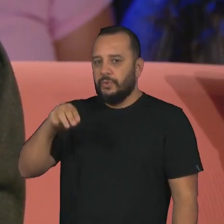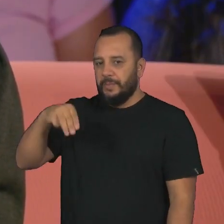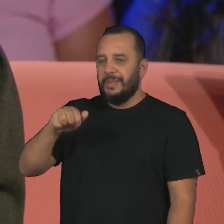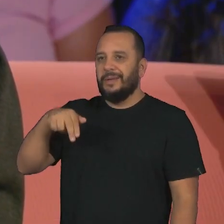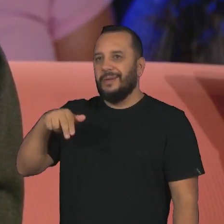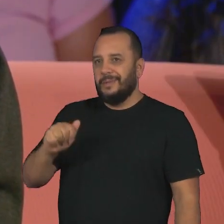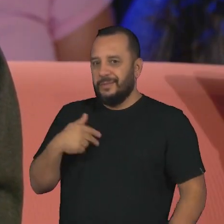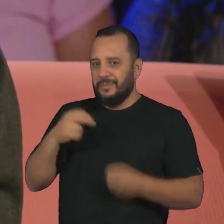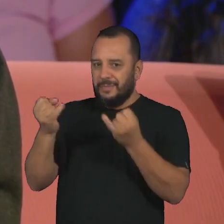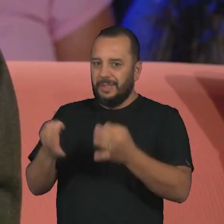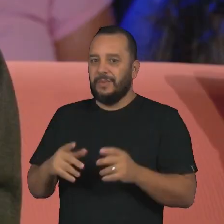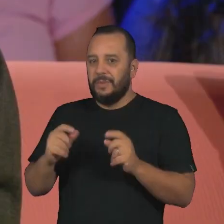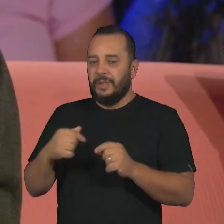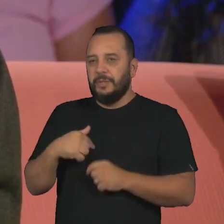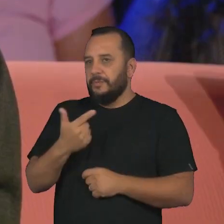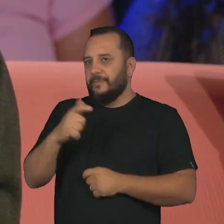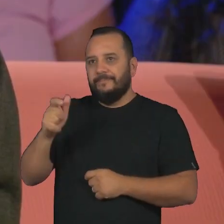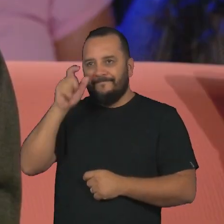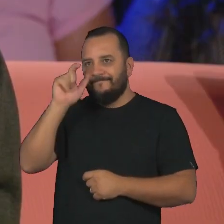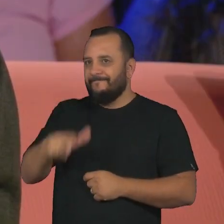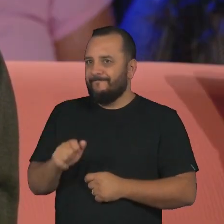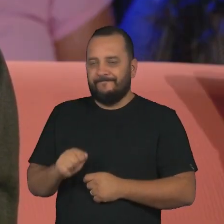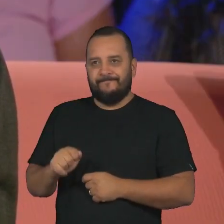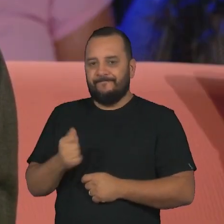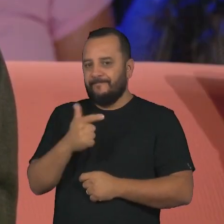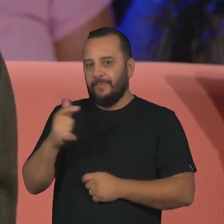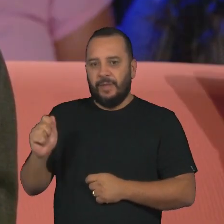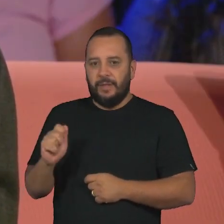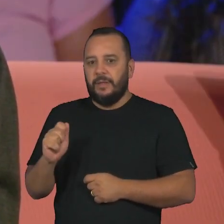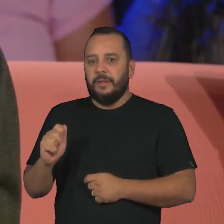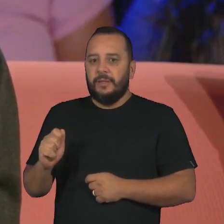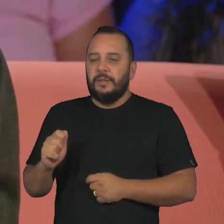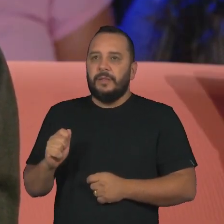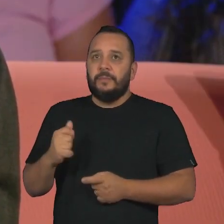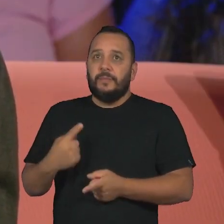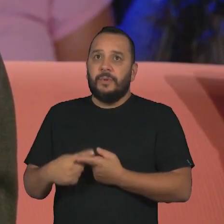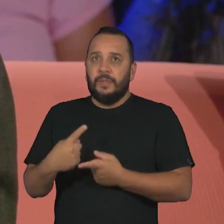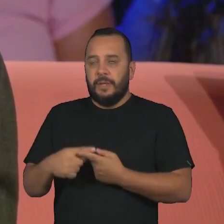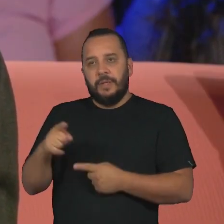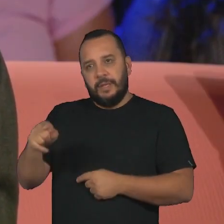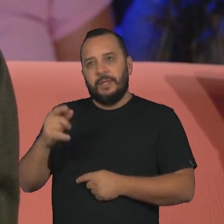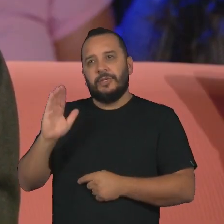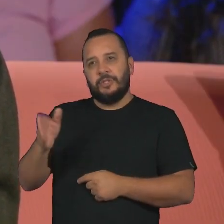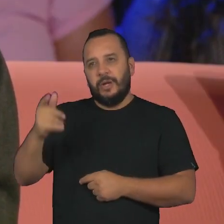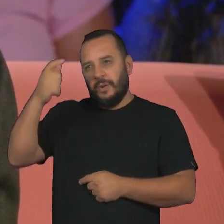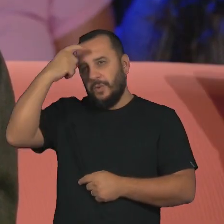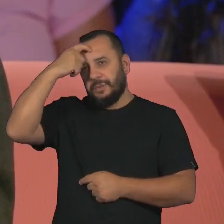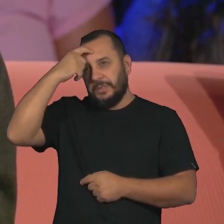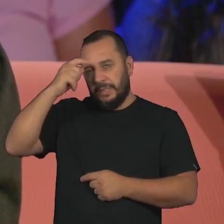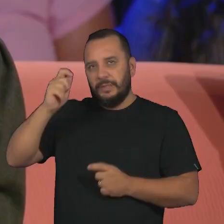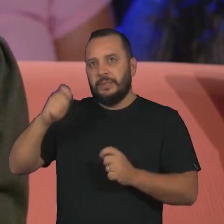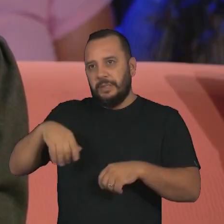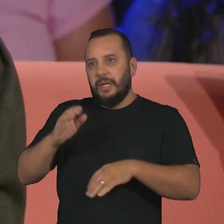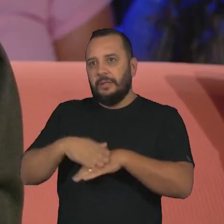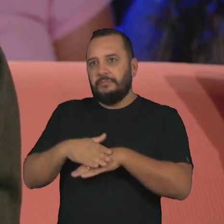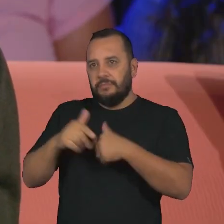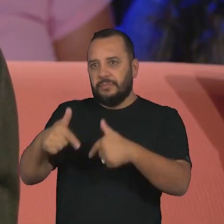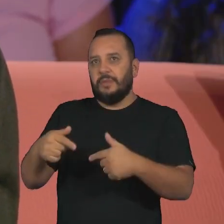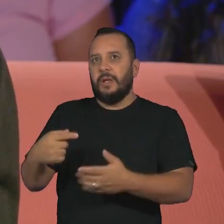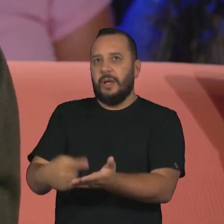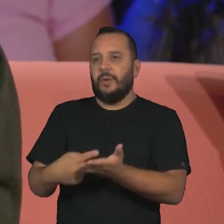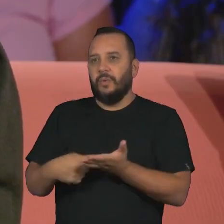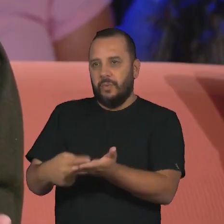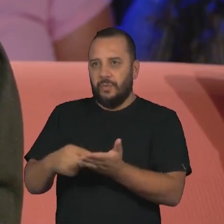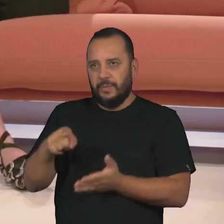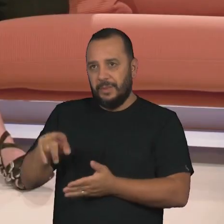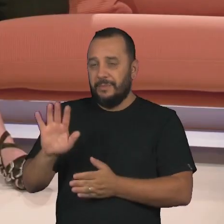um interesse. Porque se ele já tem total consciência e possibilidade de fazer vários acordos ali,